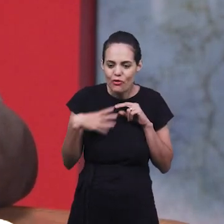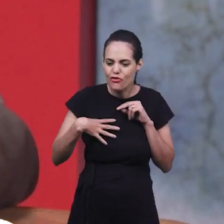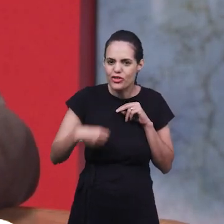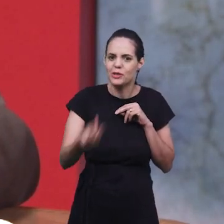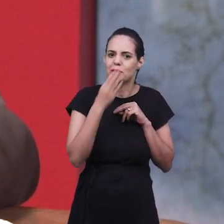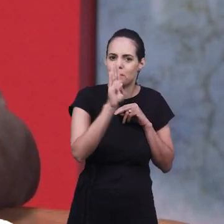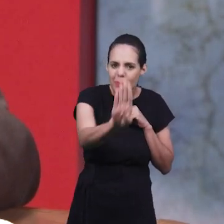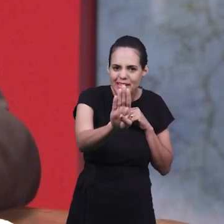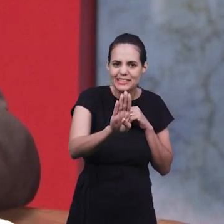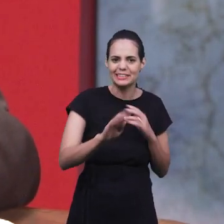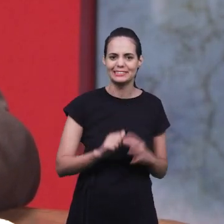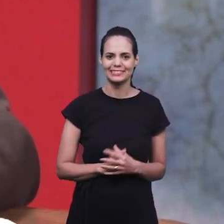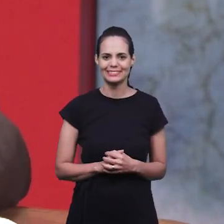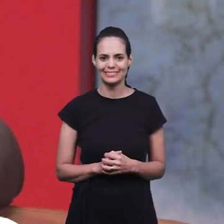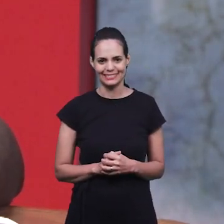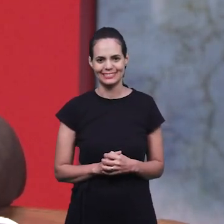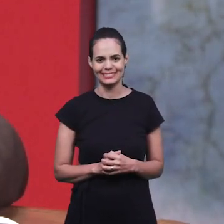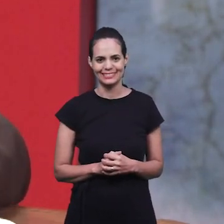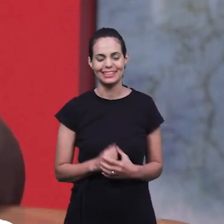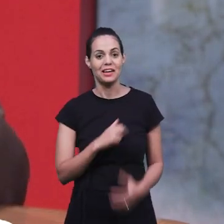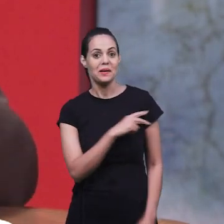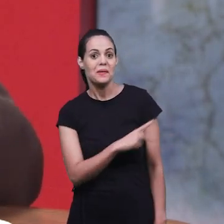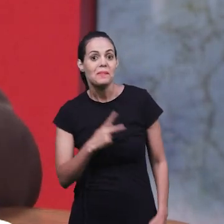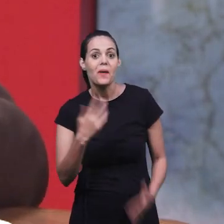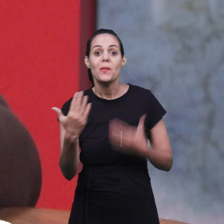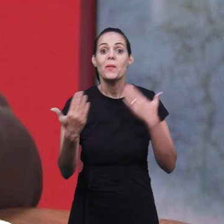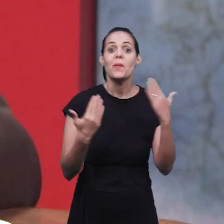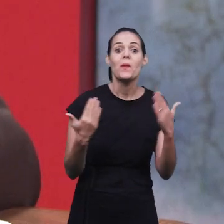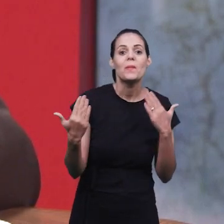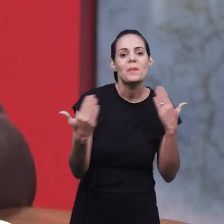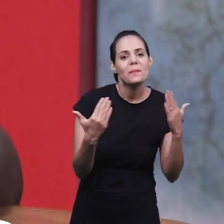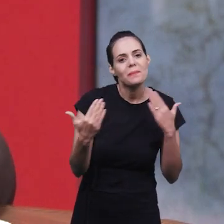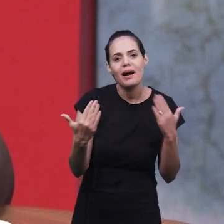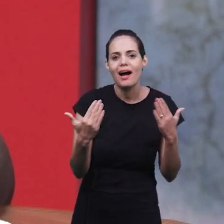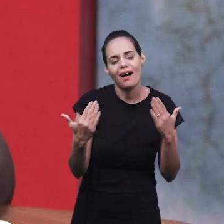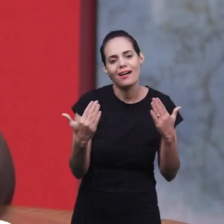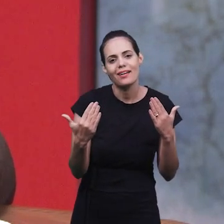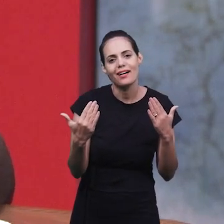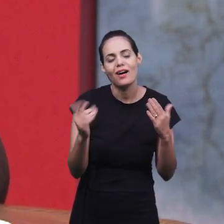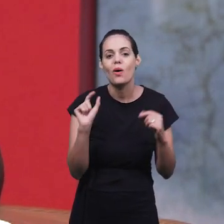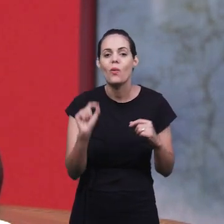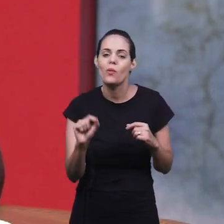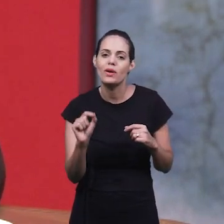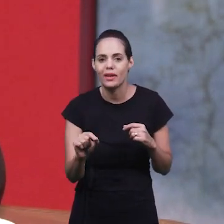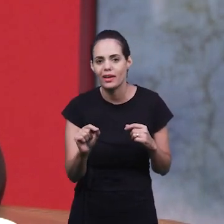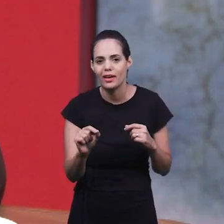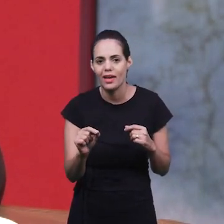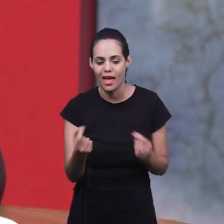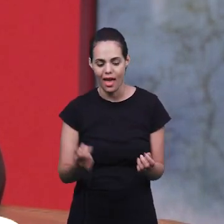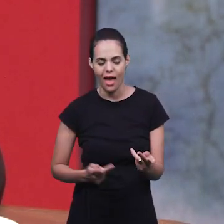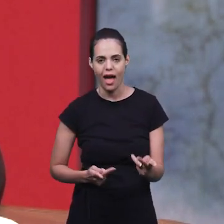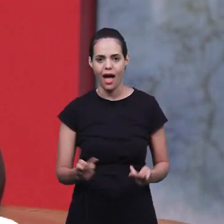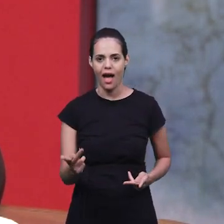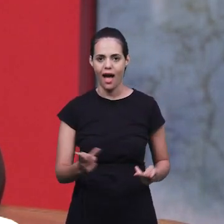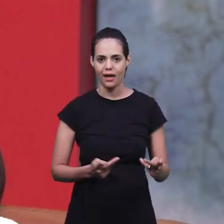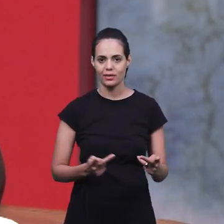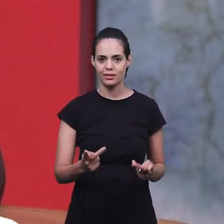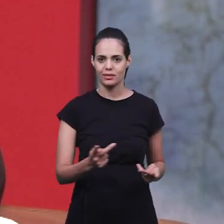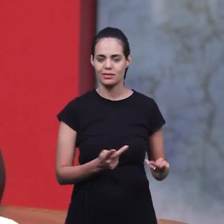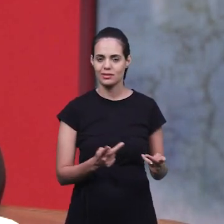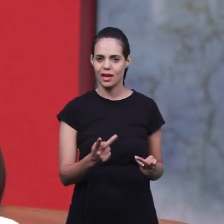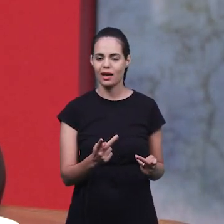promessa. Então o Paulo faz a comparação dizendo que o concerto com